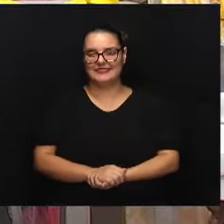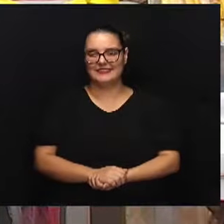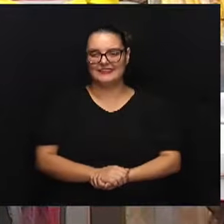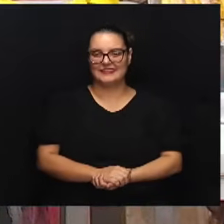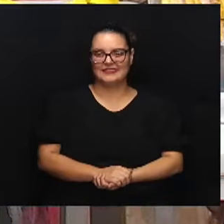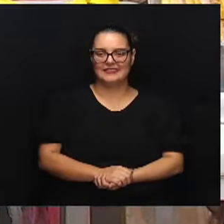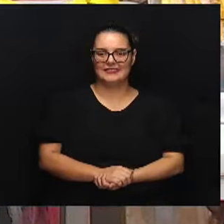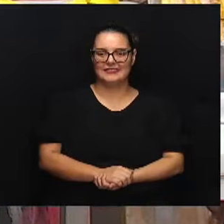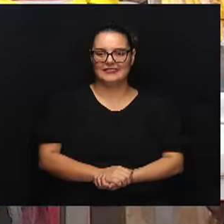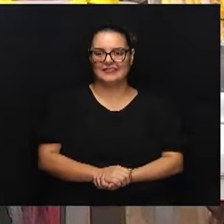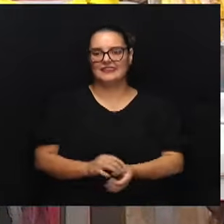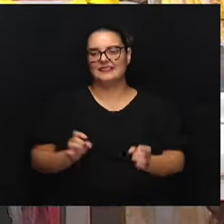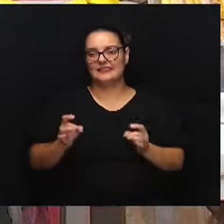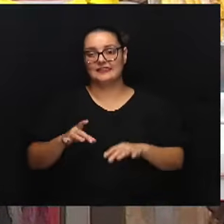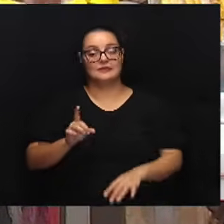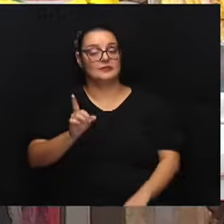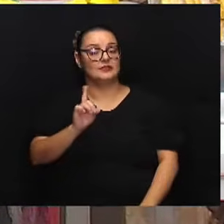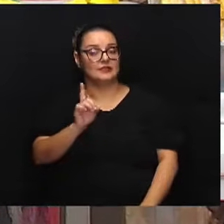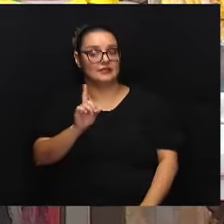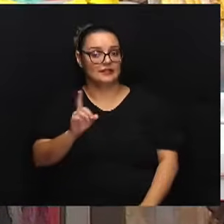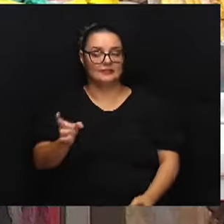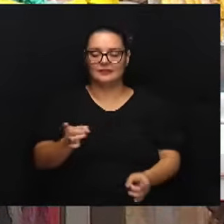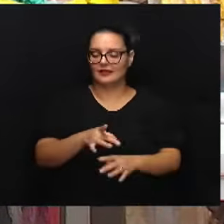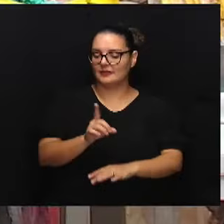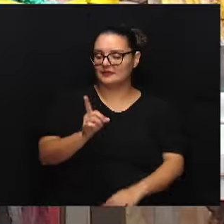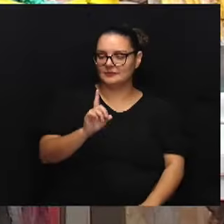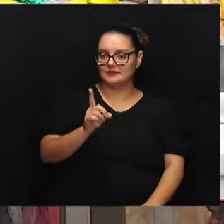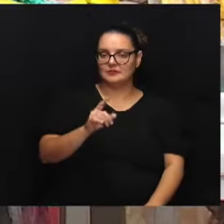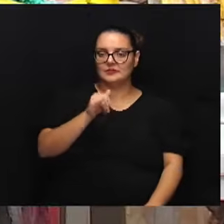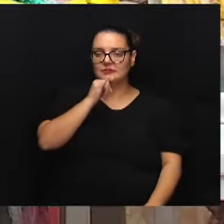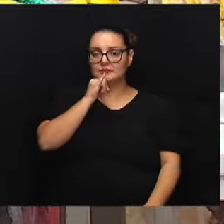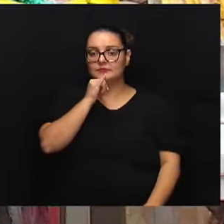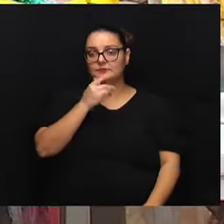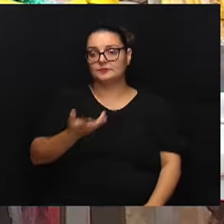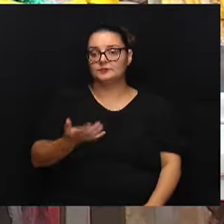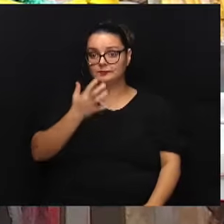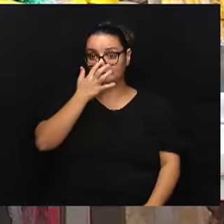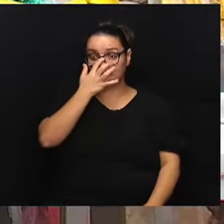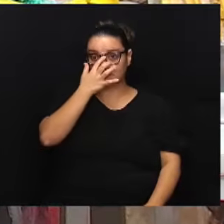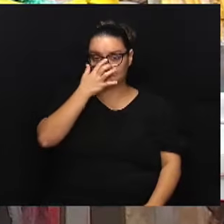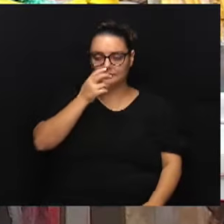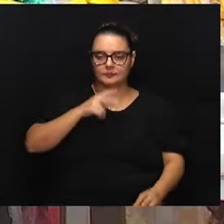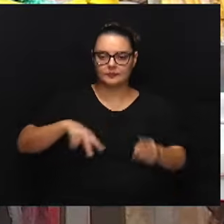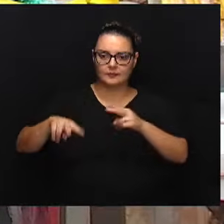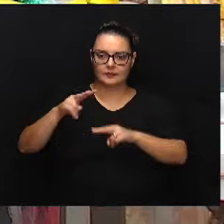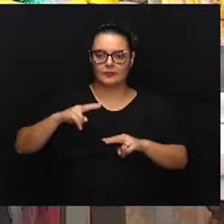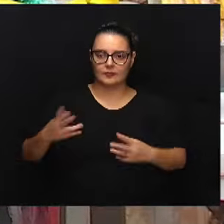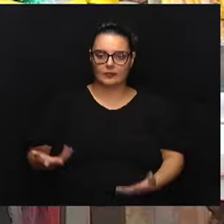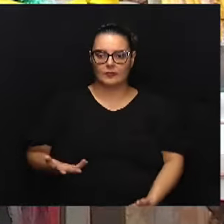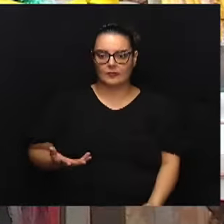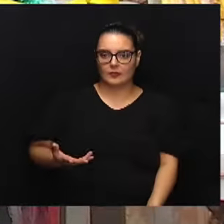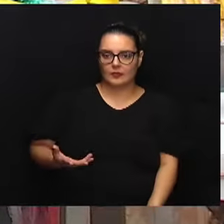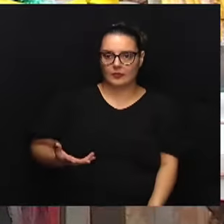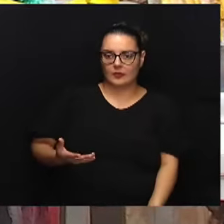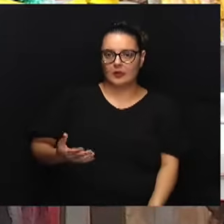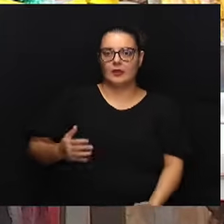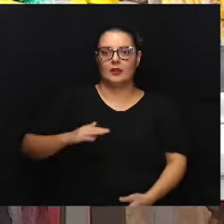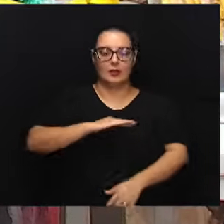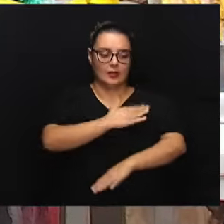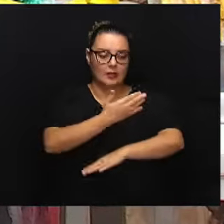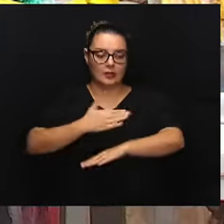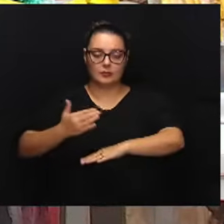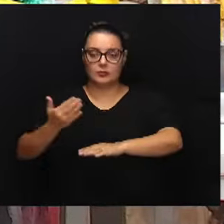Ai, mas terminou? Não, não terminamos não. Por exemplo, olha só, agora a gente vai dar uma outra perspectiva com relação às montanhas de